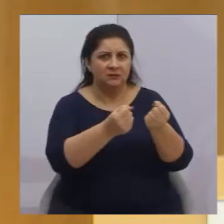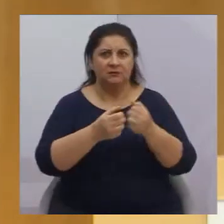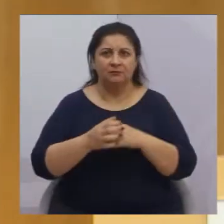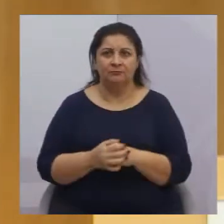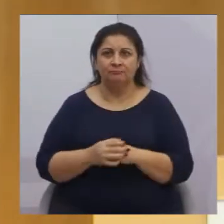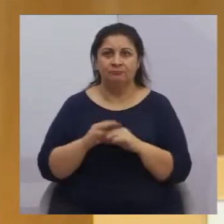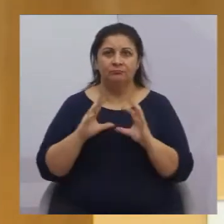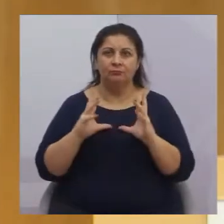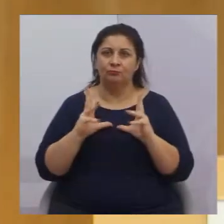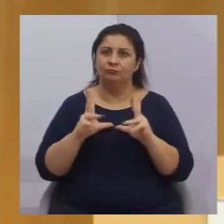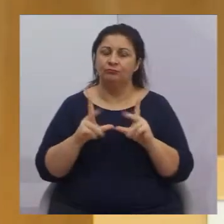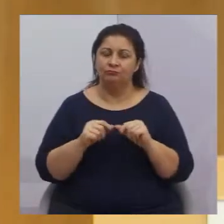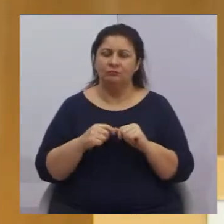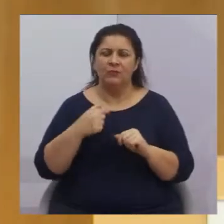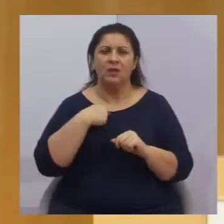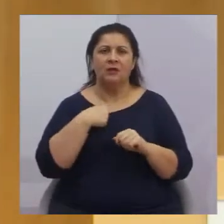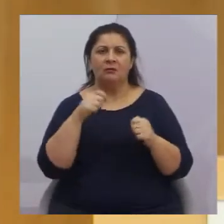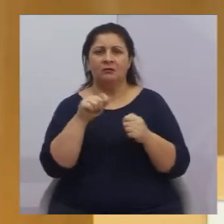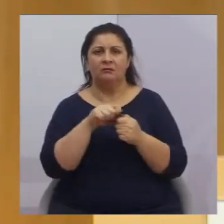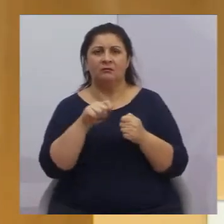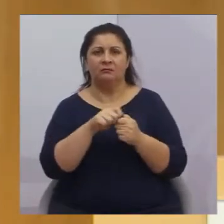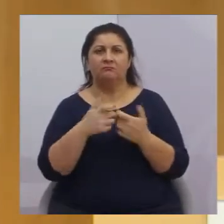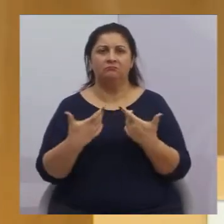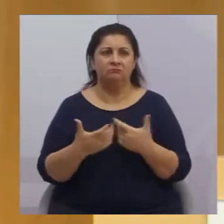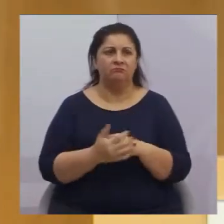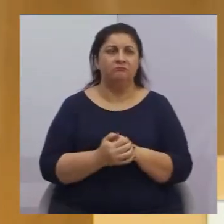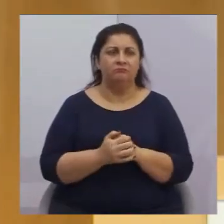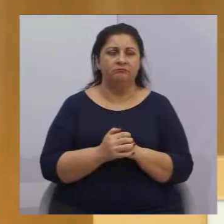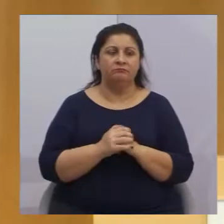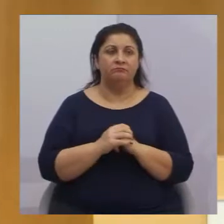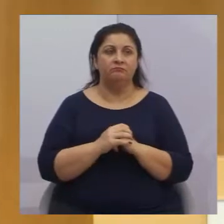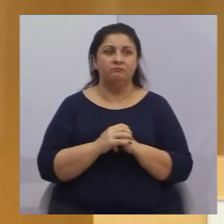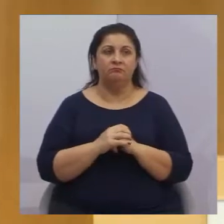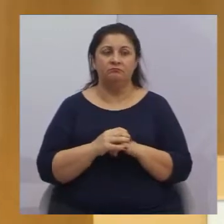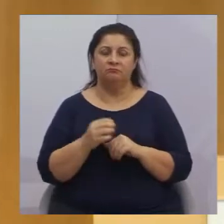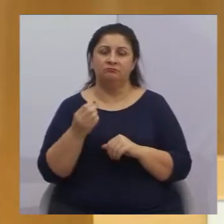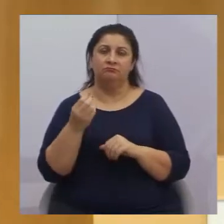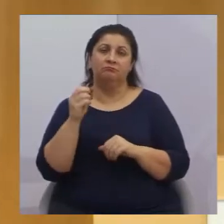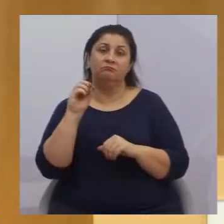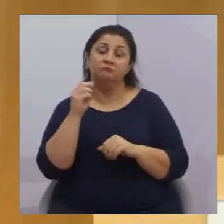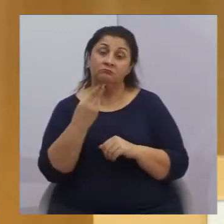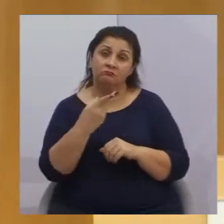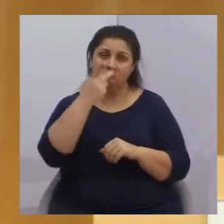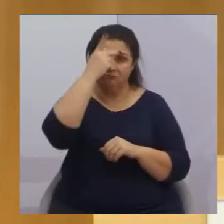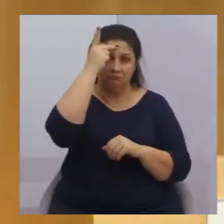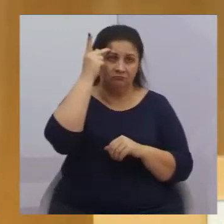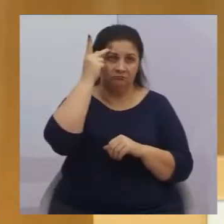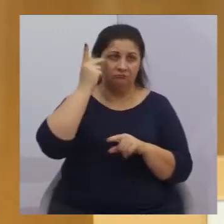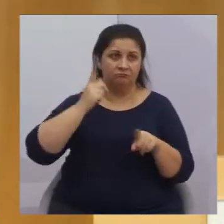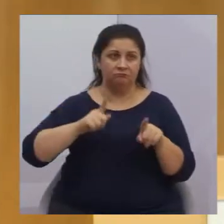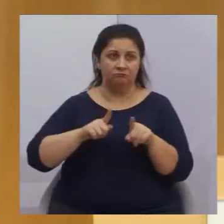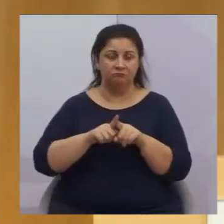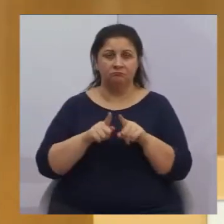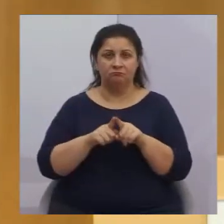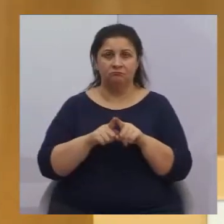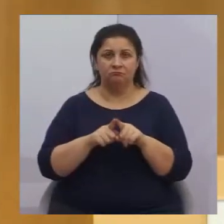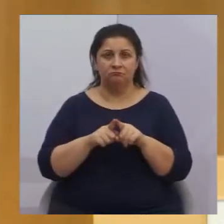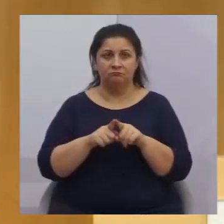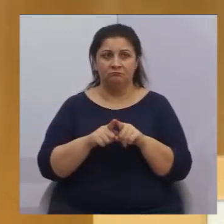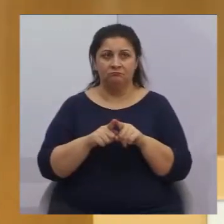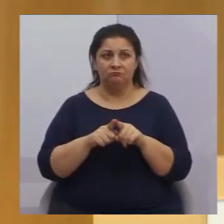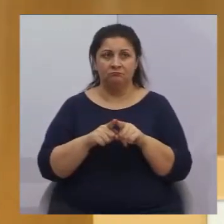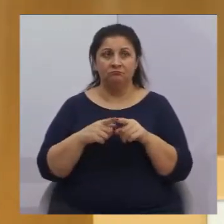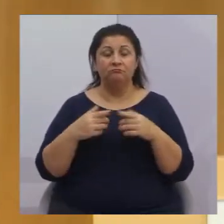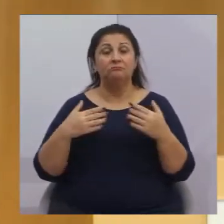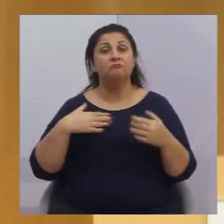essa atividade eu quero fazer, eu gosto e tal, né? Ou aquelas pessoas também com um perfil bem empático, né, que